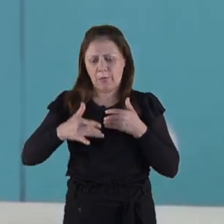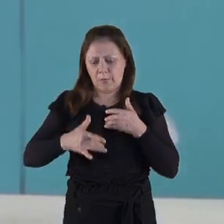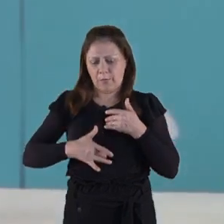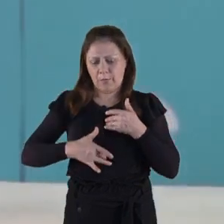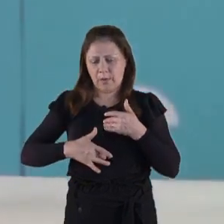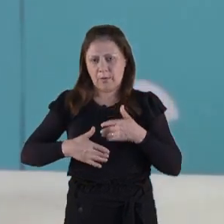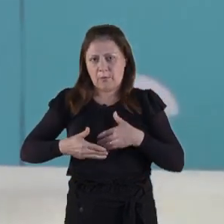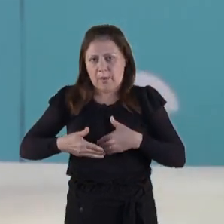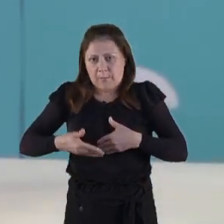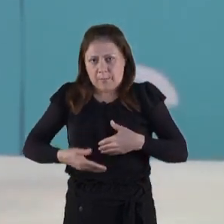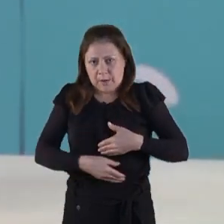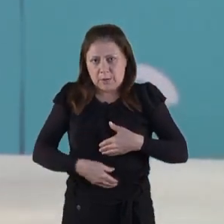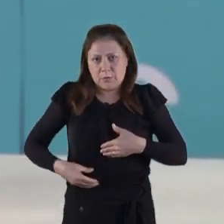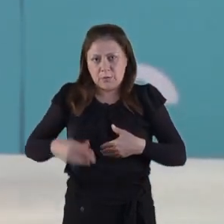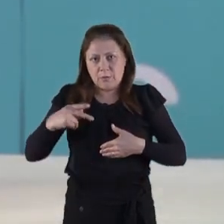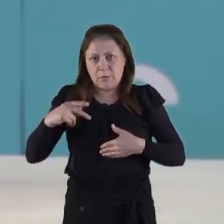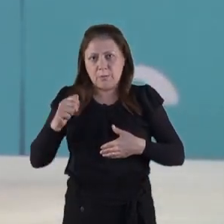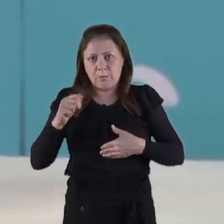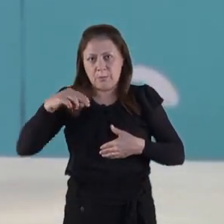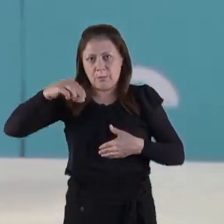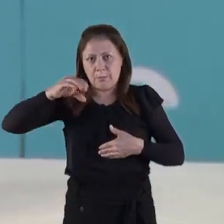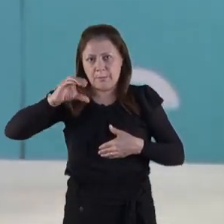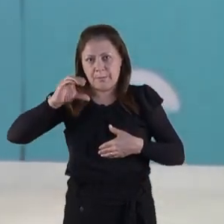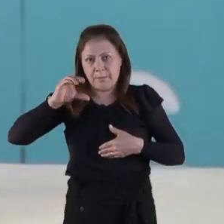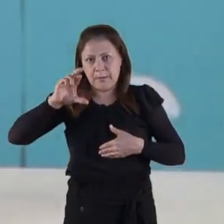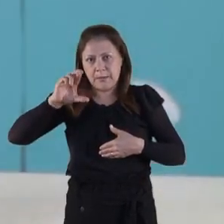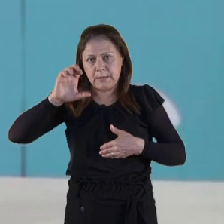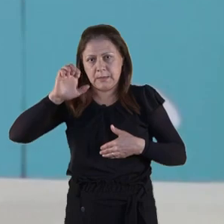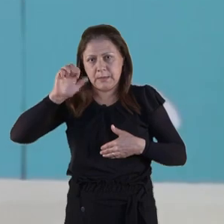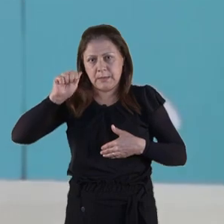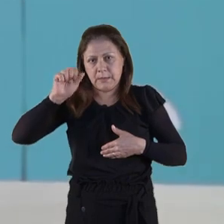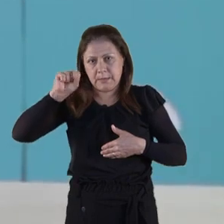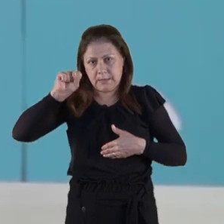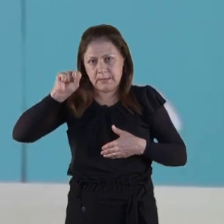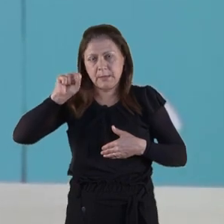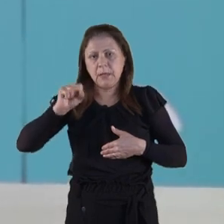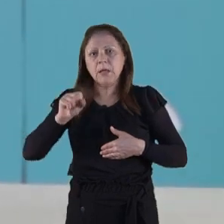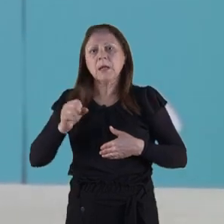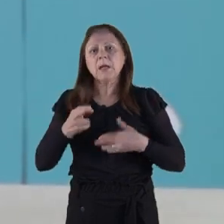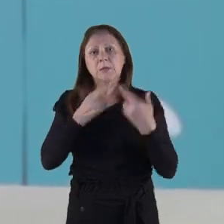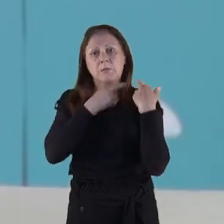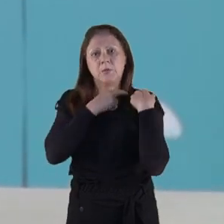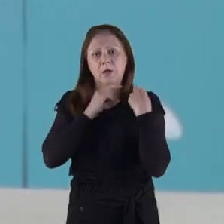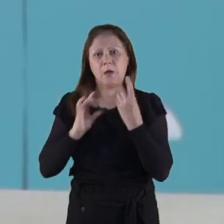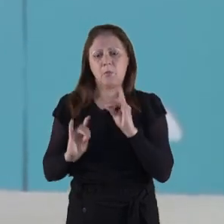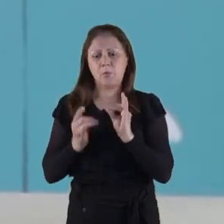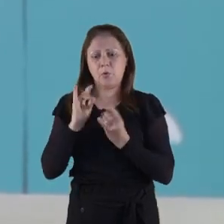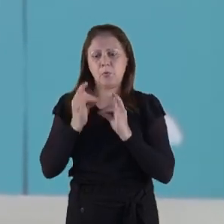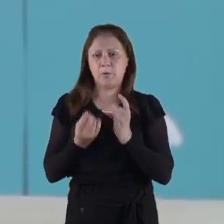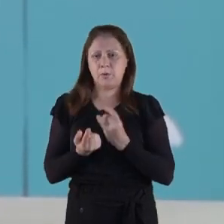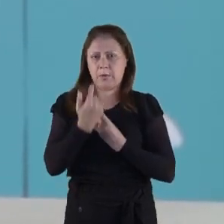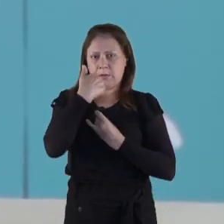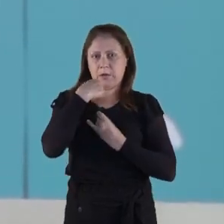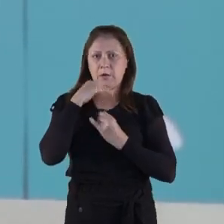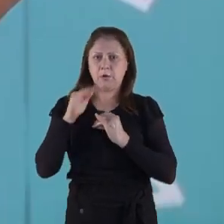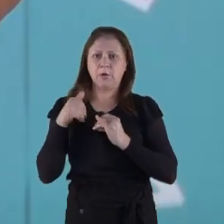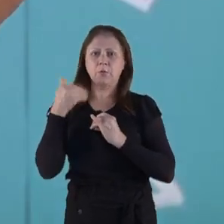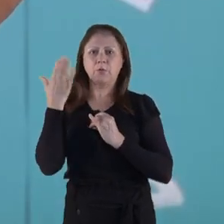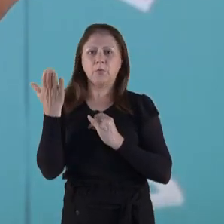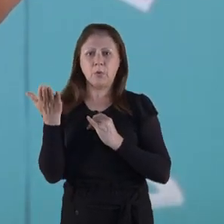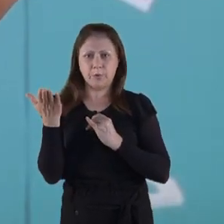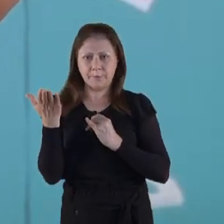vai emitir hormônios tanto para dentro do corpo quanto para fora. E embaixo do pâncreas, vamos ver se eu consigo tirar isso aqui para a gente